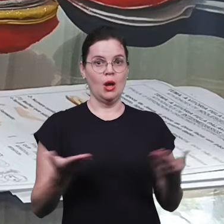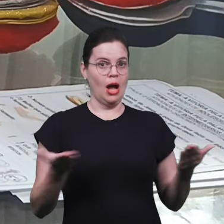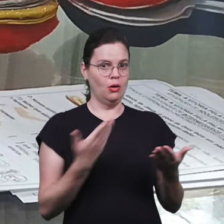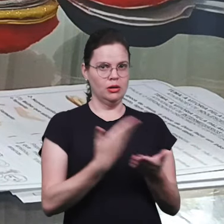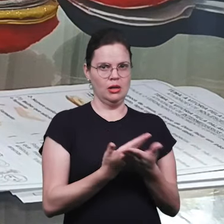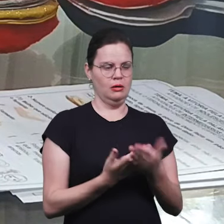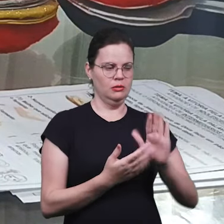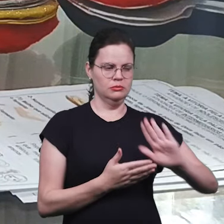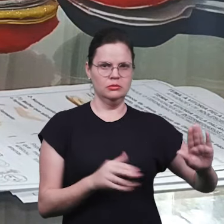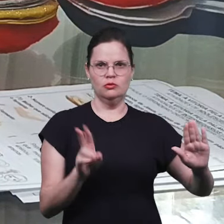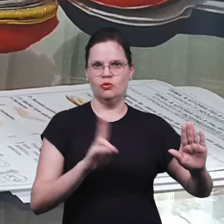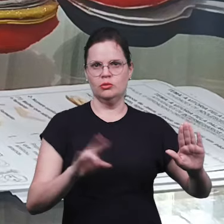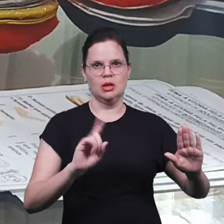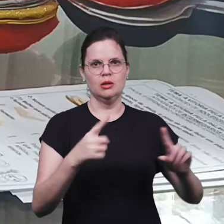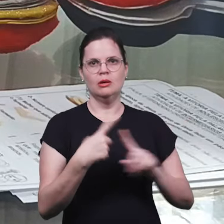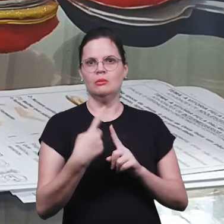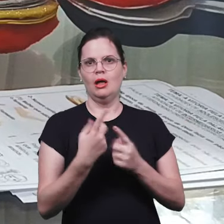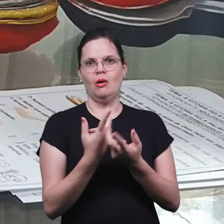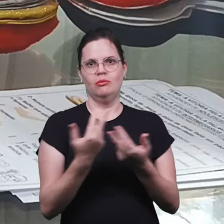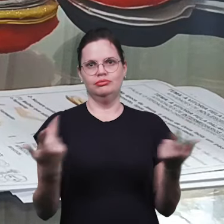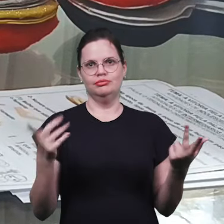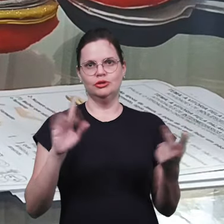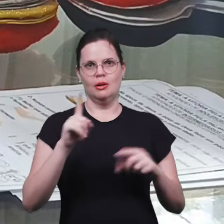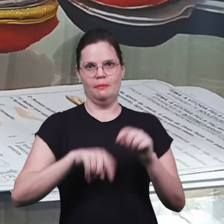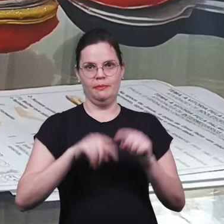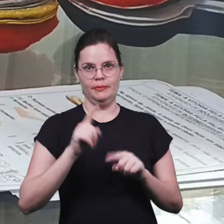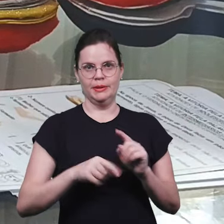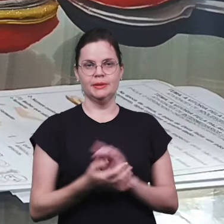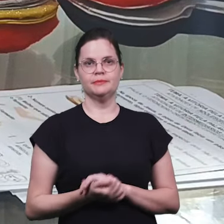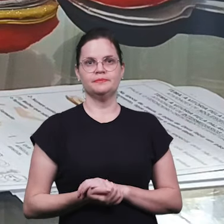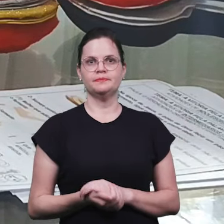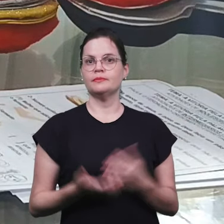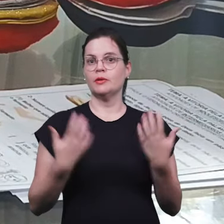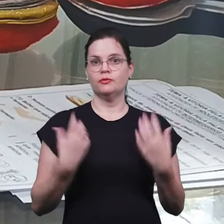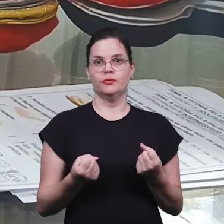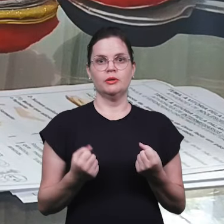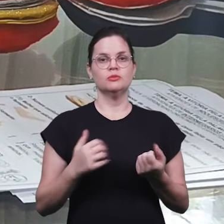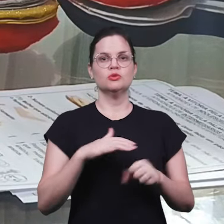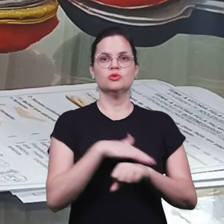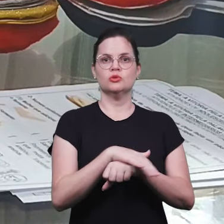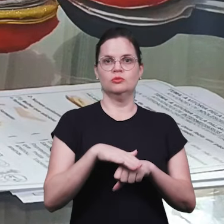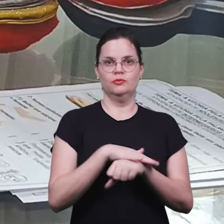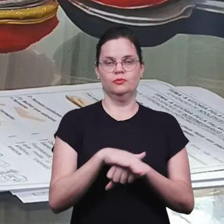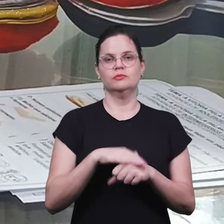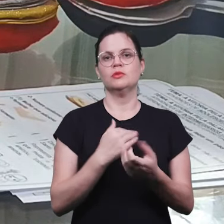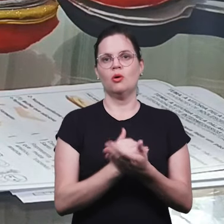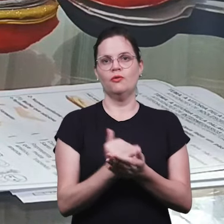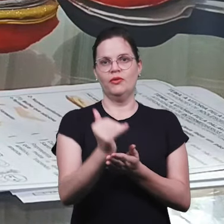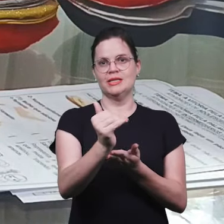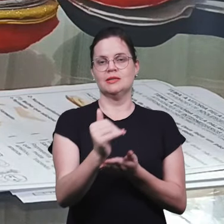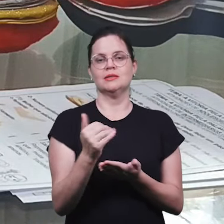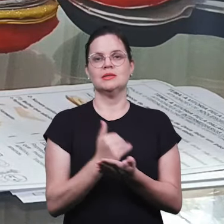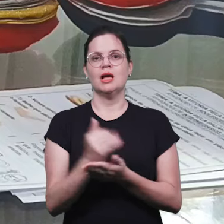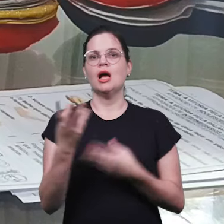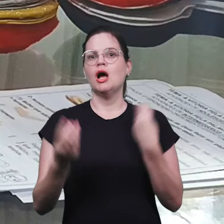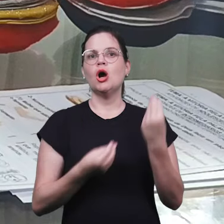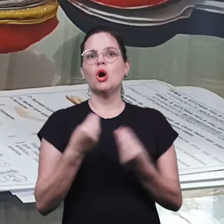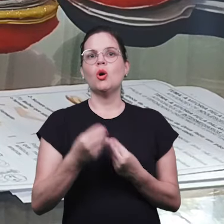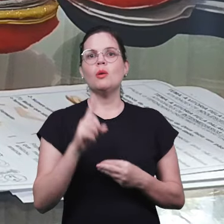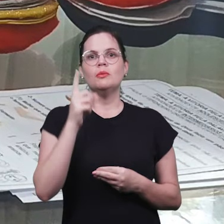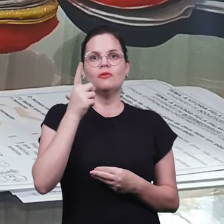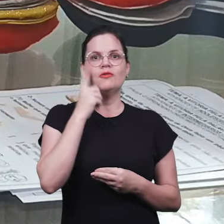vamos utilizar nessa aula, porque senão será muita informação. Então eu vou começar fazendo o experimento para mostrar como que esse